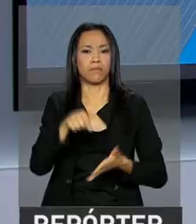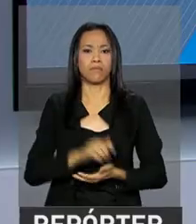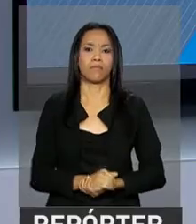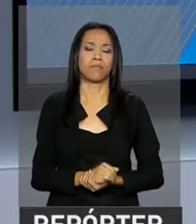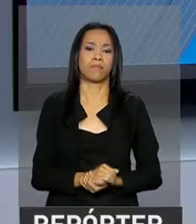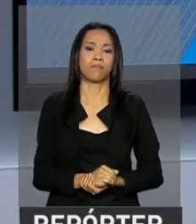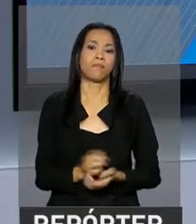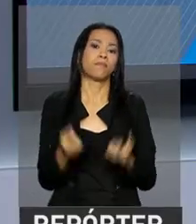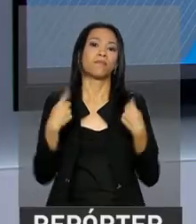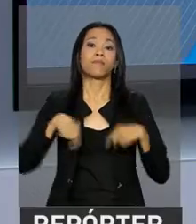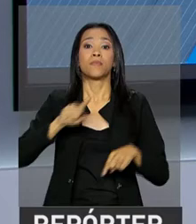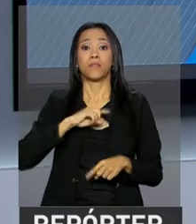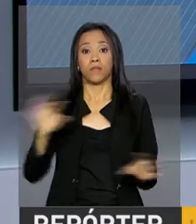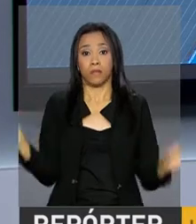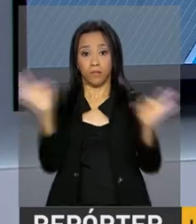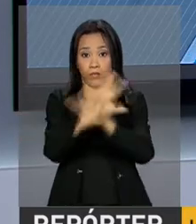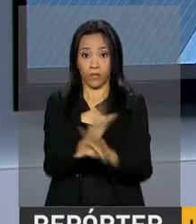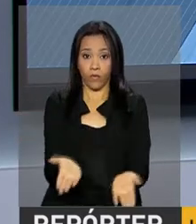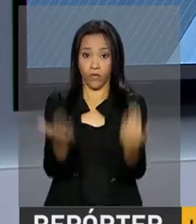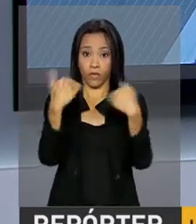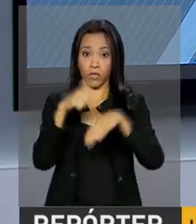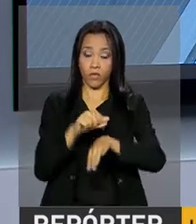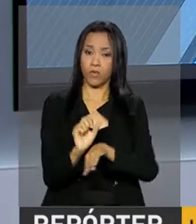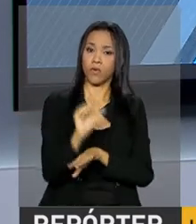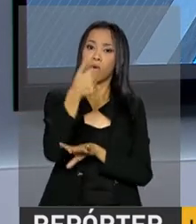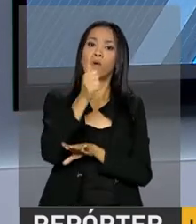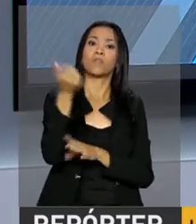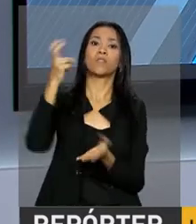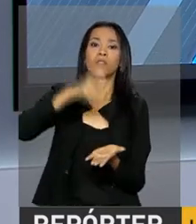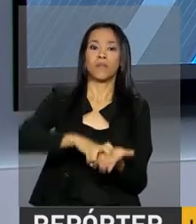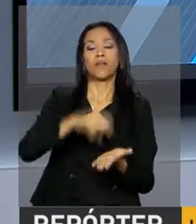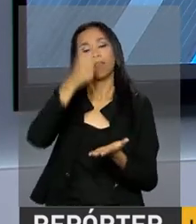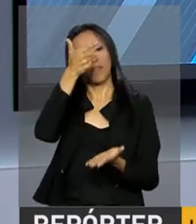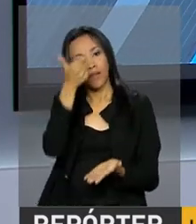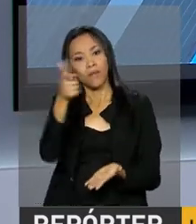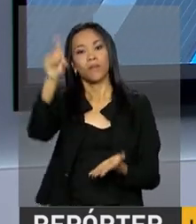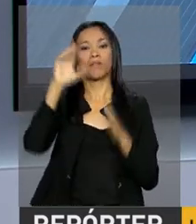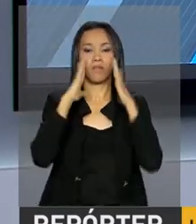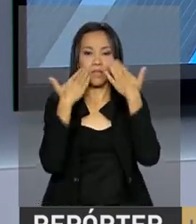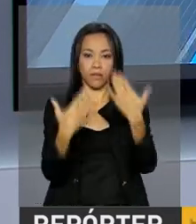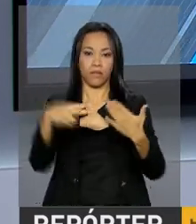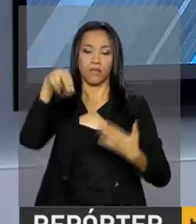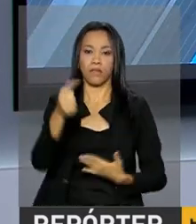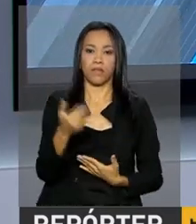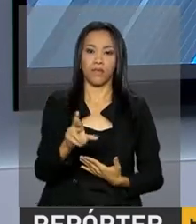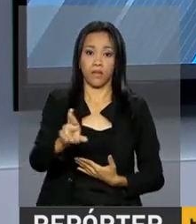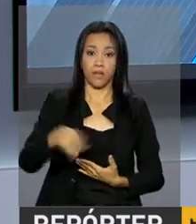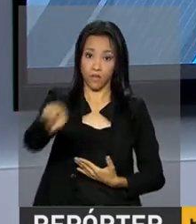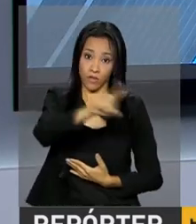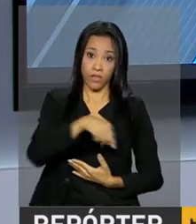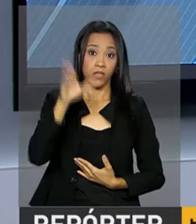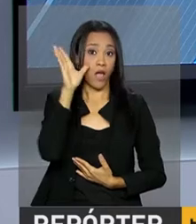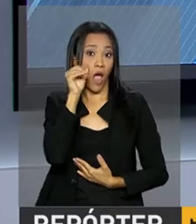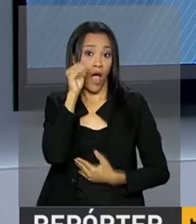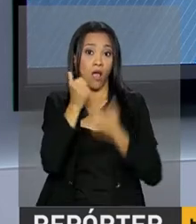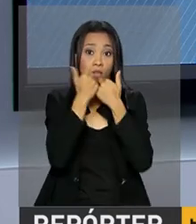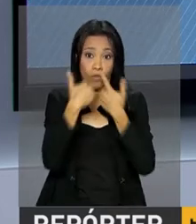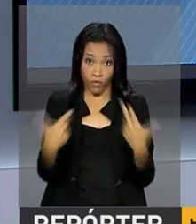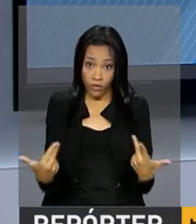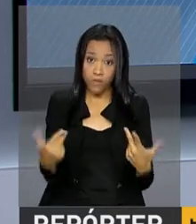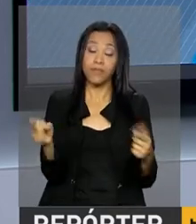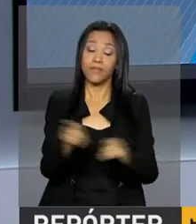e nós estamos por aqui voltamos às 11 da manhã na próxima edição do repórter nbr acompanha as novidades também